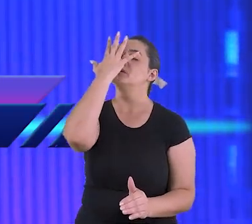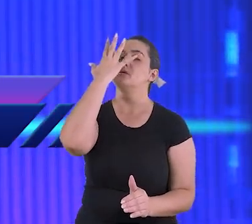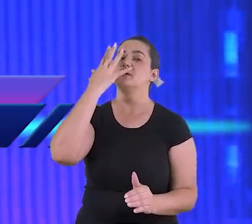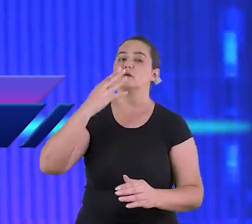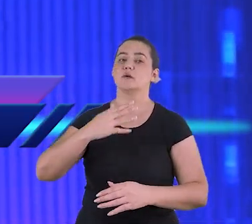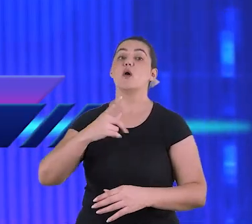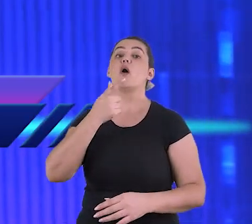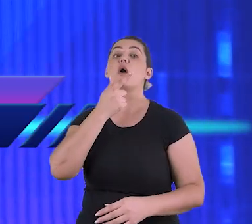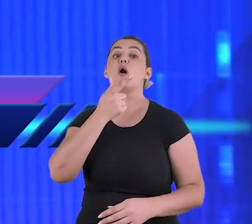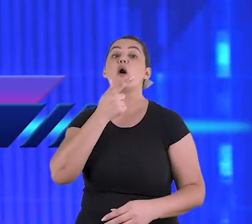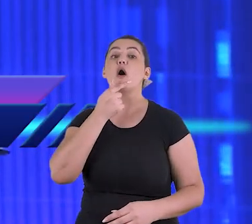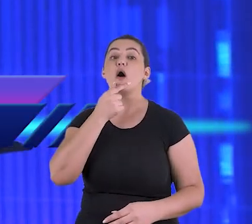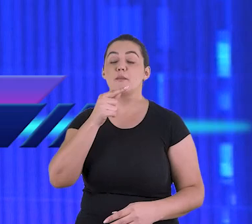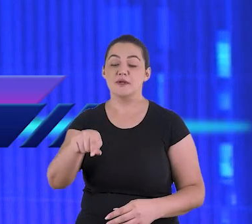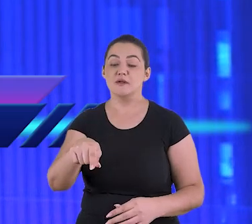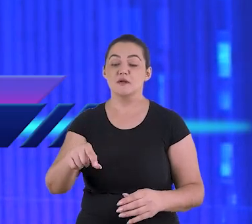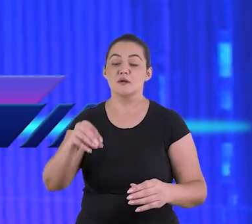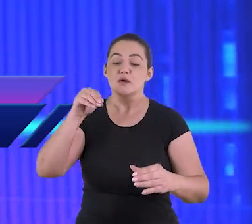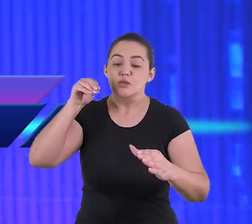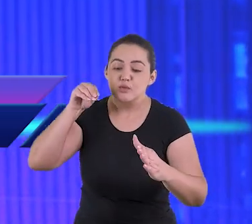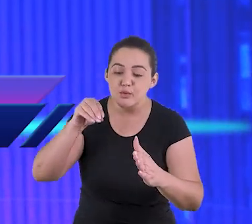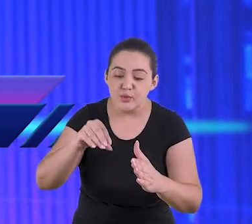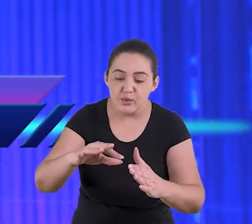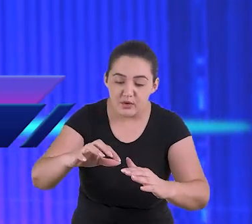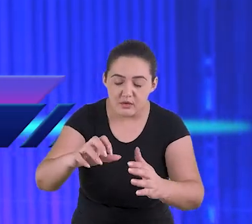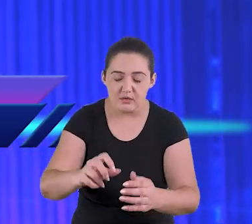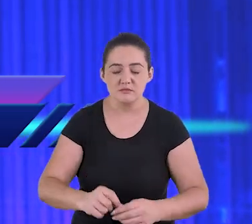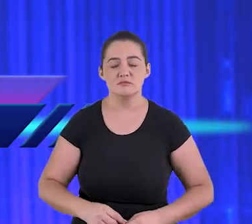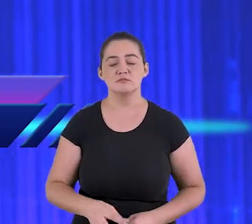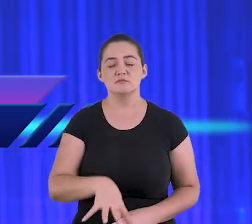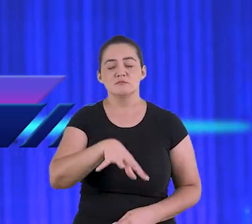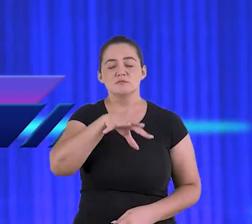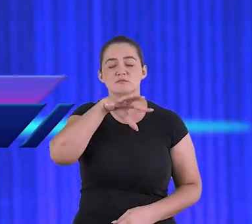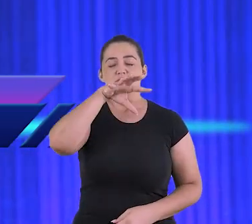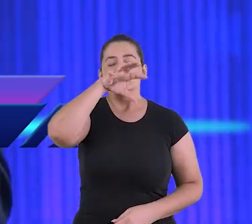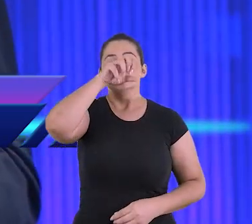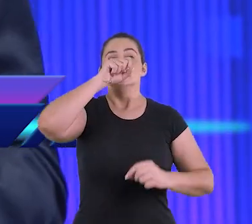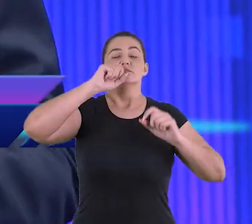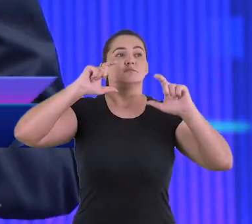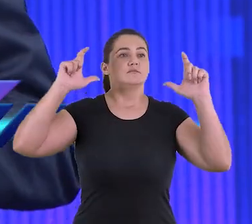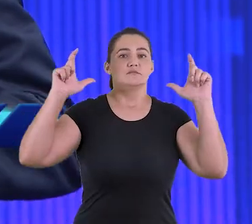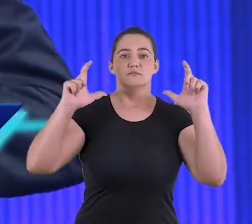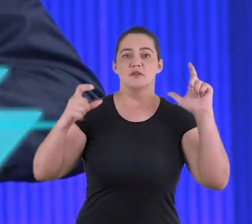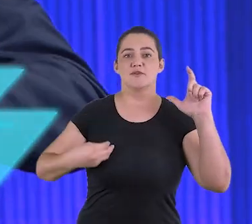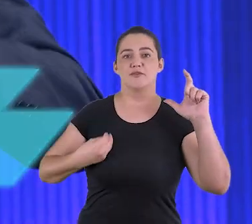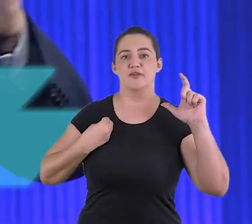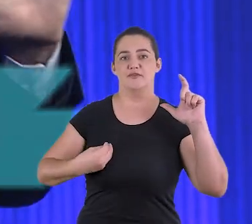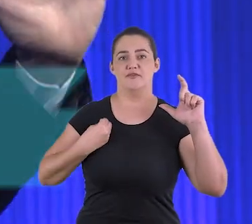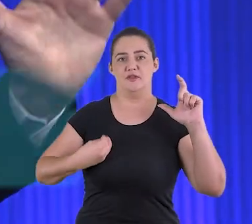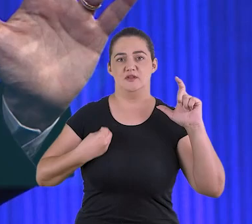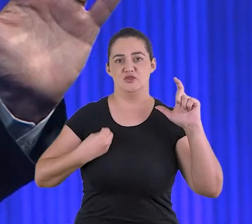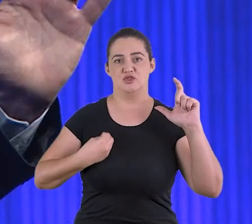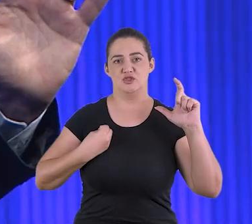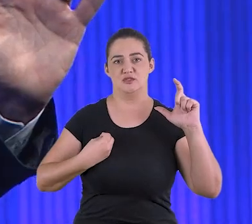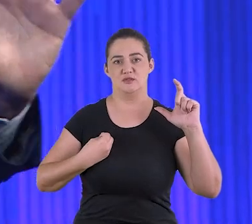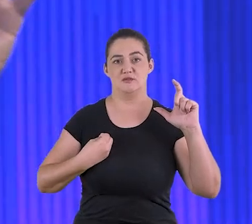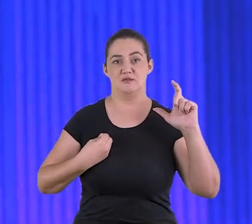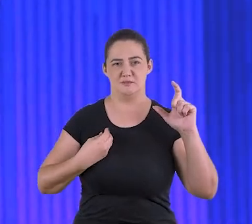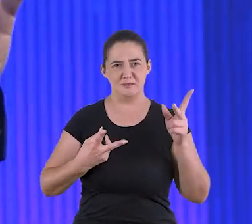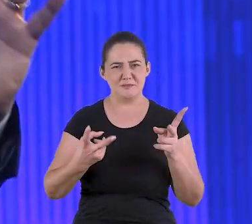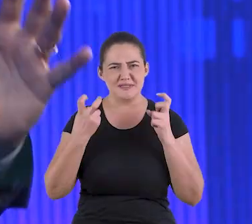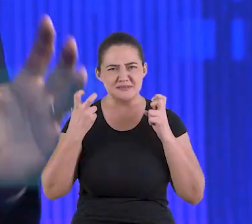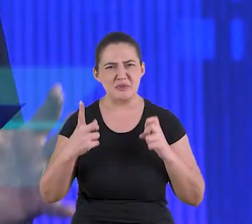o homem passou a ser alma vivente. Veja só, há aqui uma fórmula